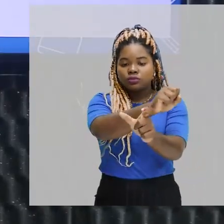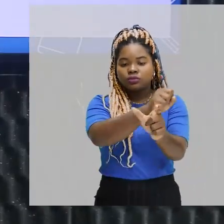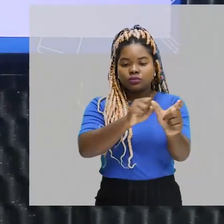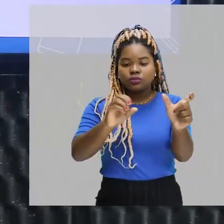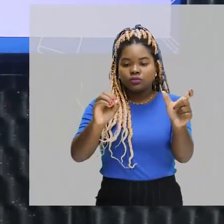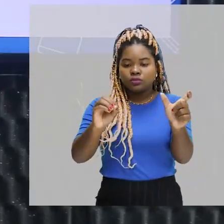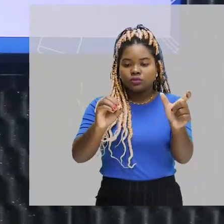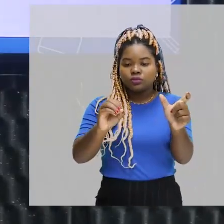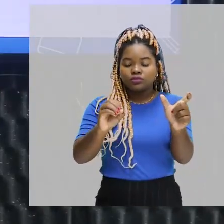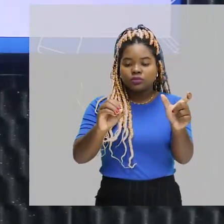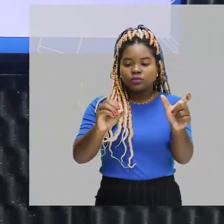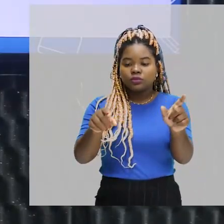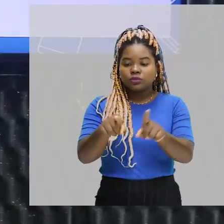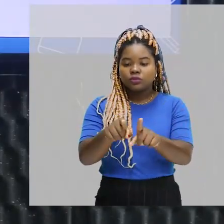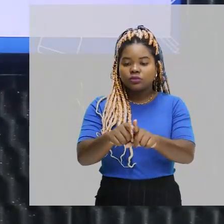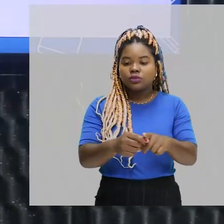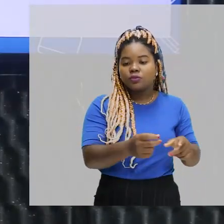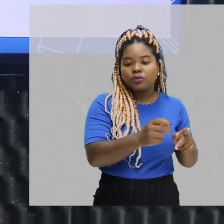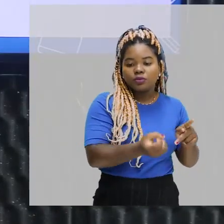né? O pão,